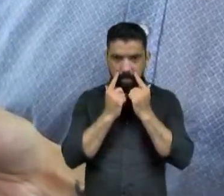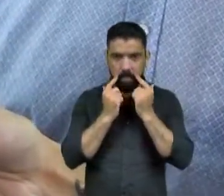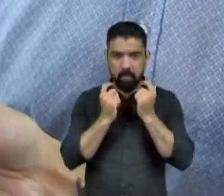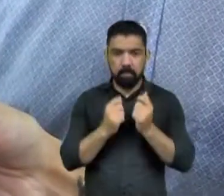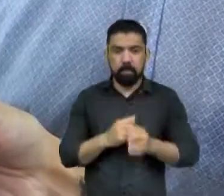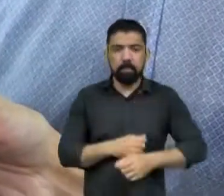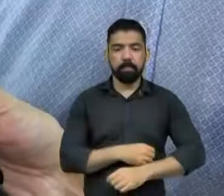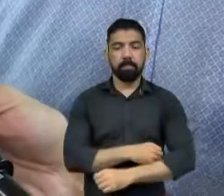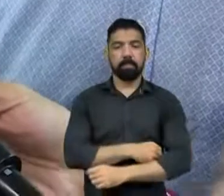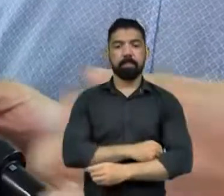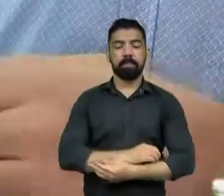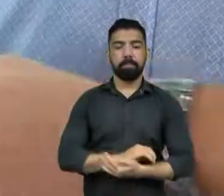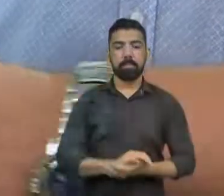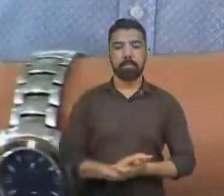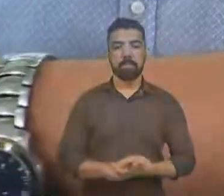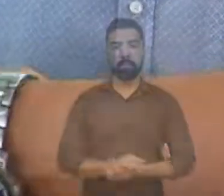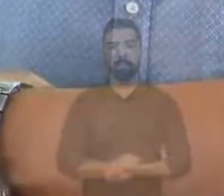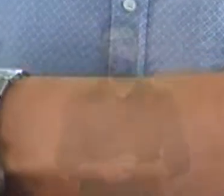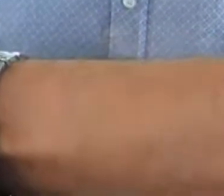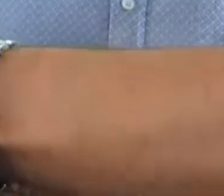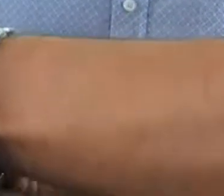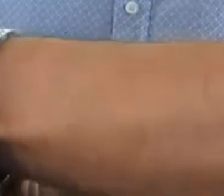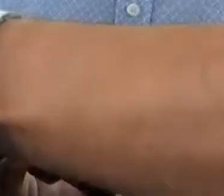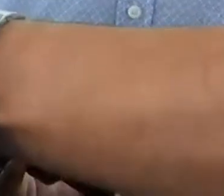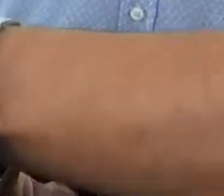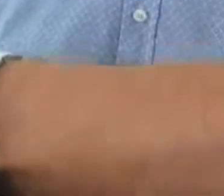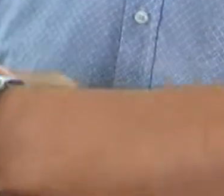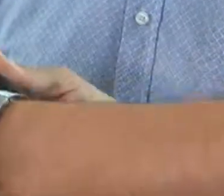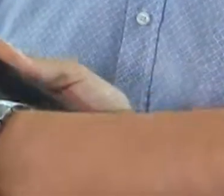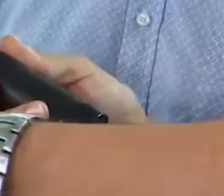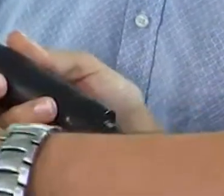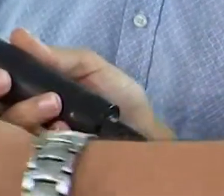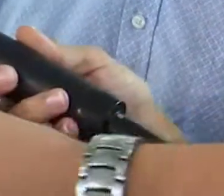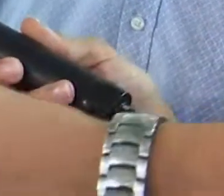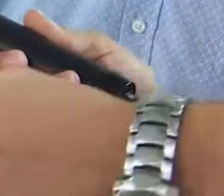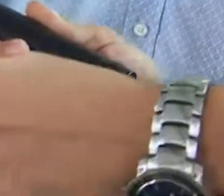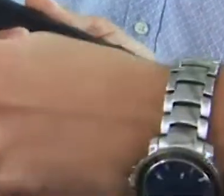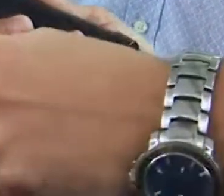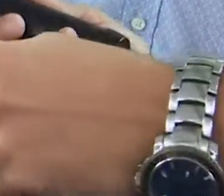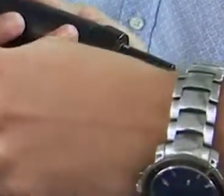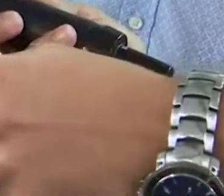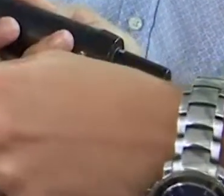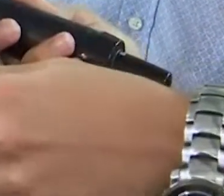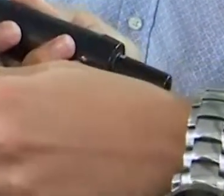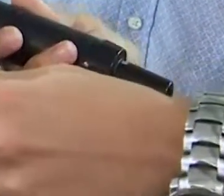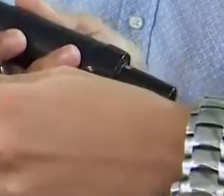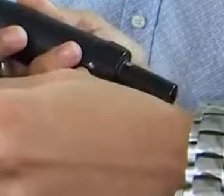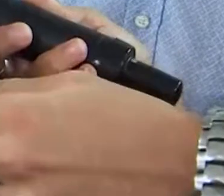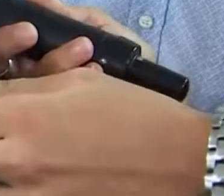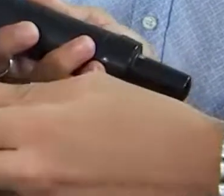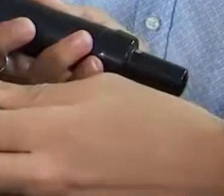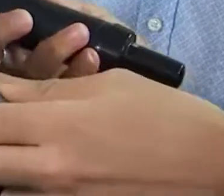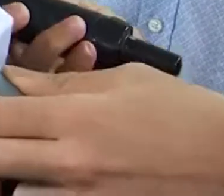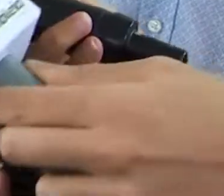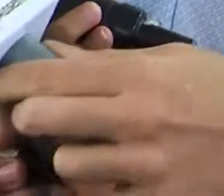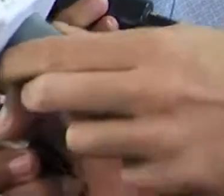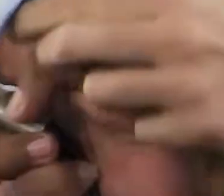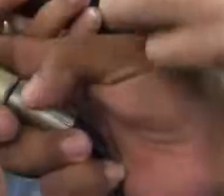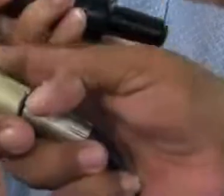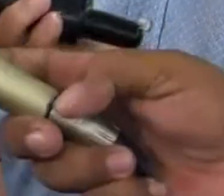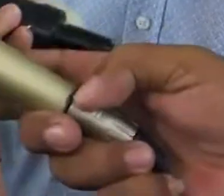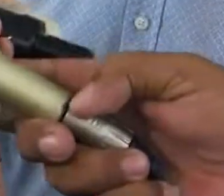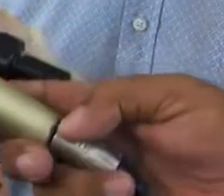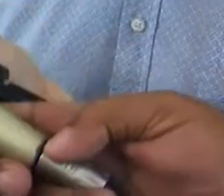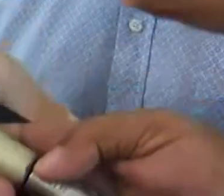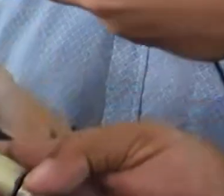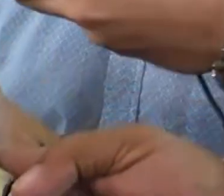patrimônio, assim também como necessário para eventuais aquisições de crédito e